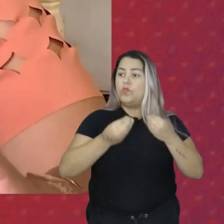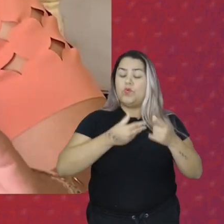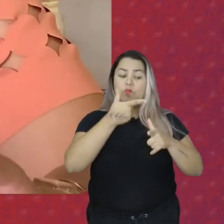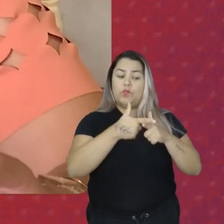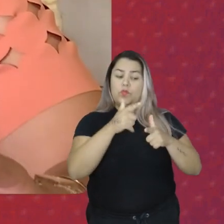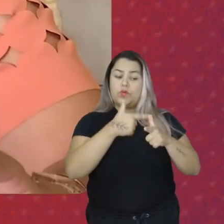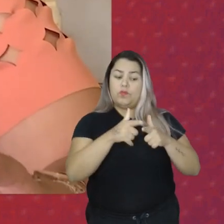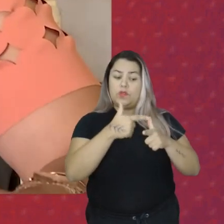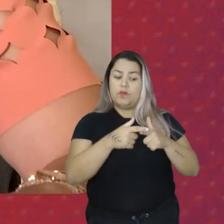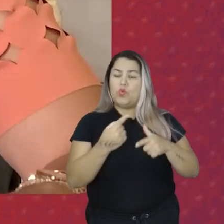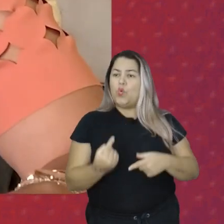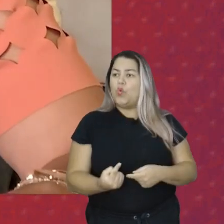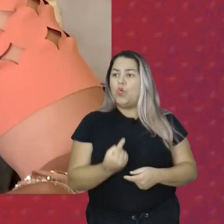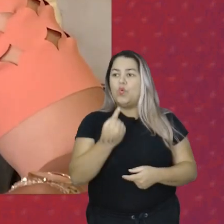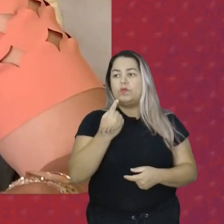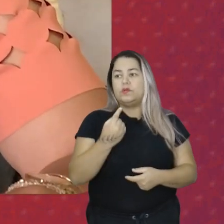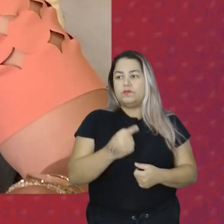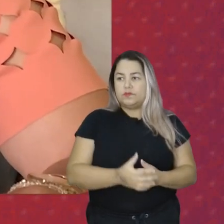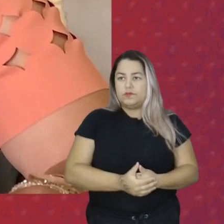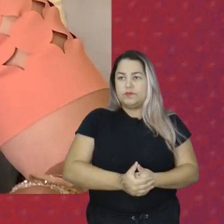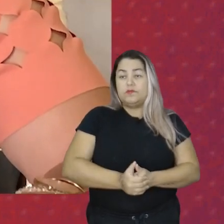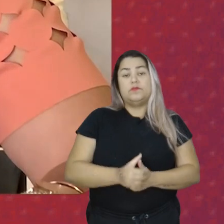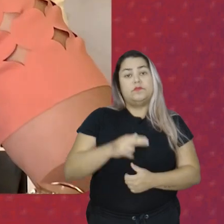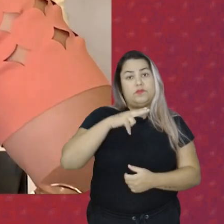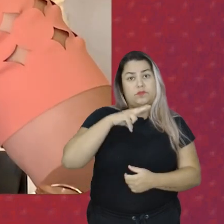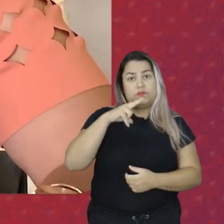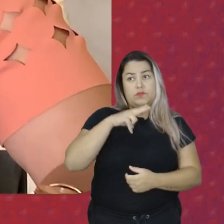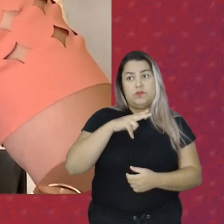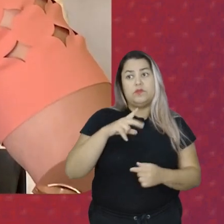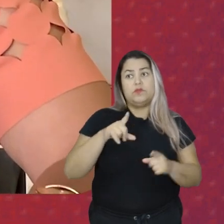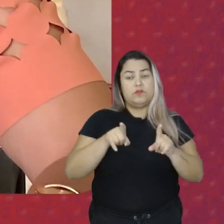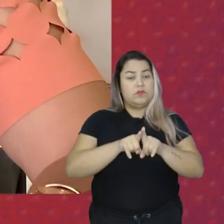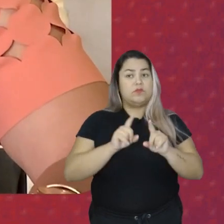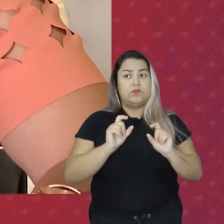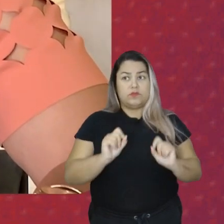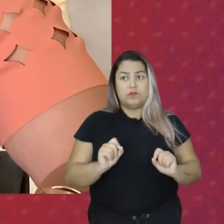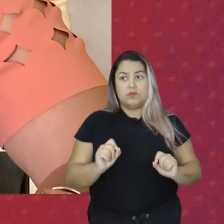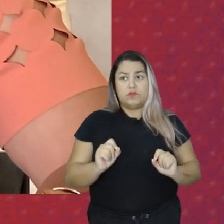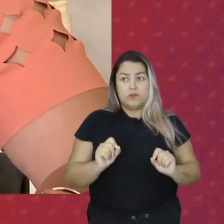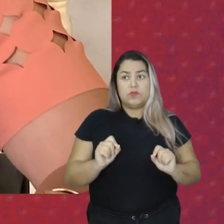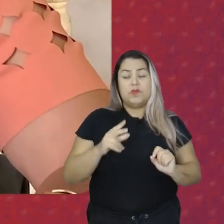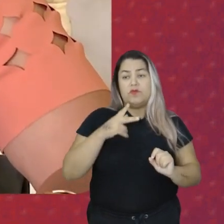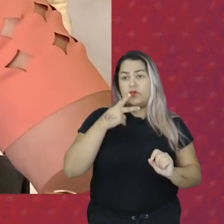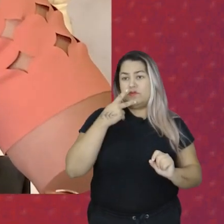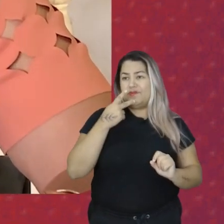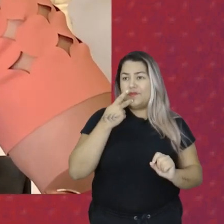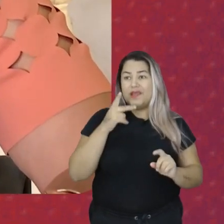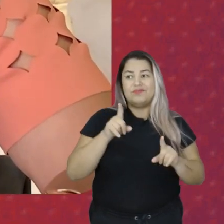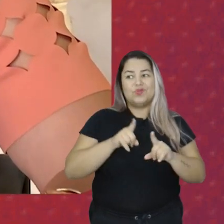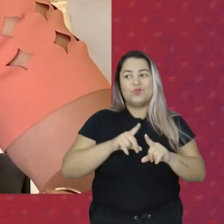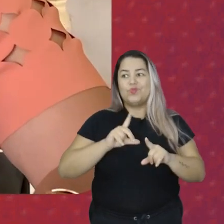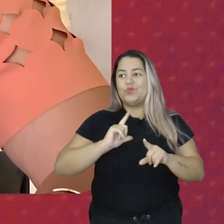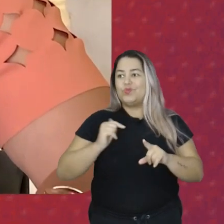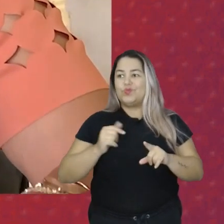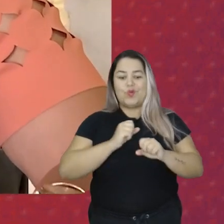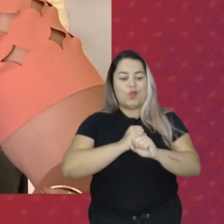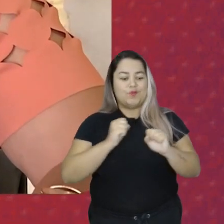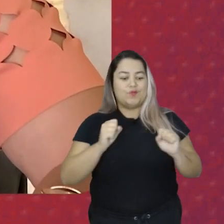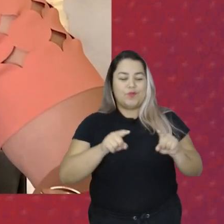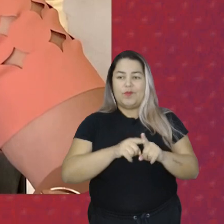problema unicamente pessoal, em que o indivíduo era considerado incapaz de